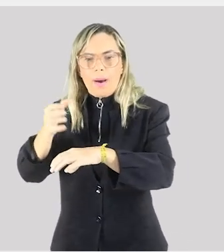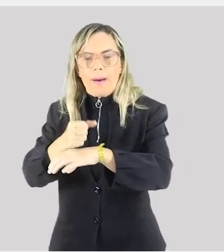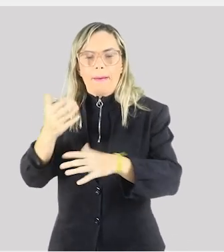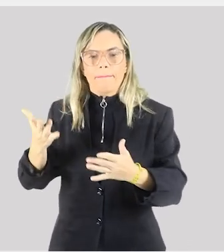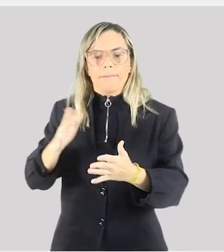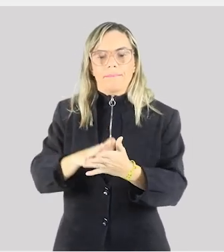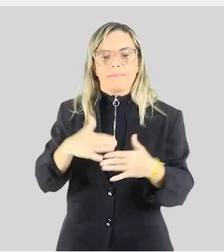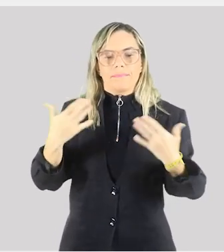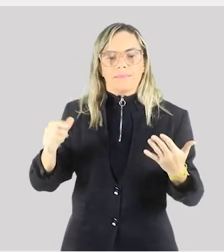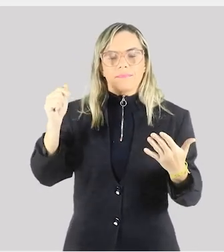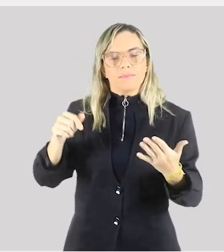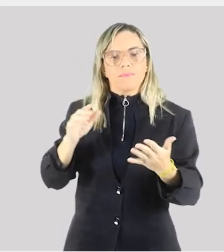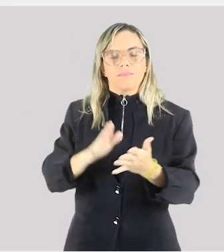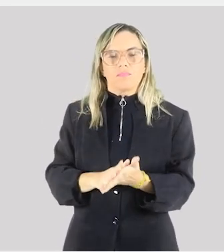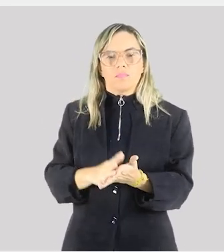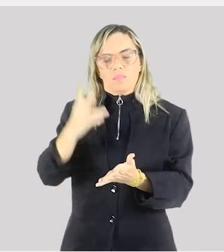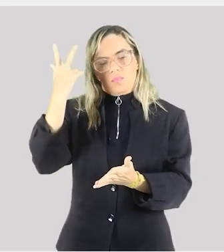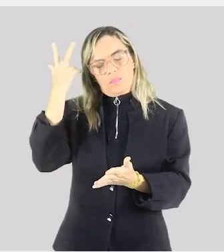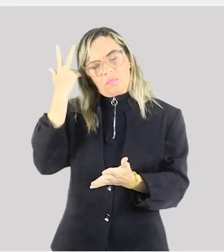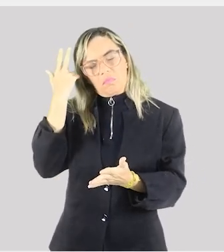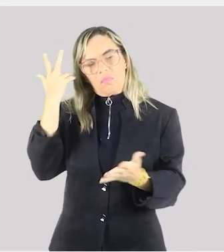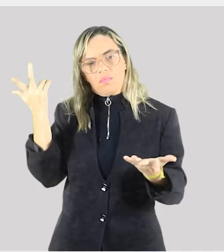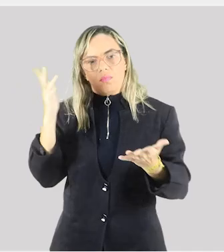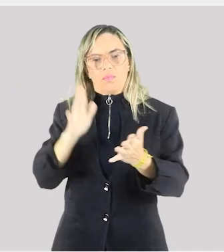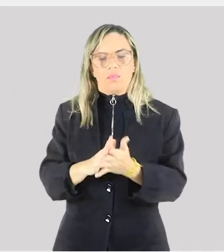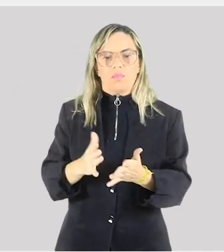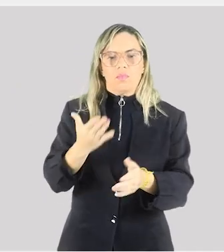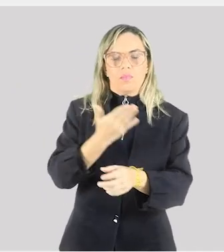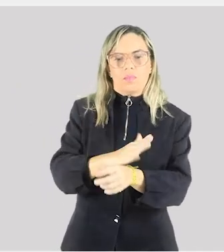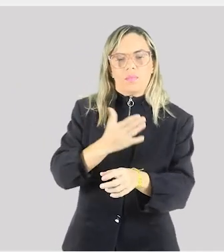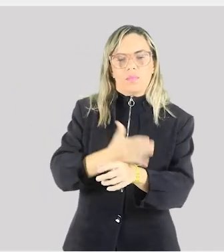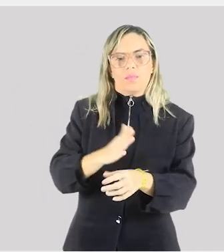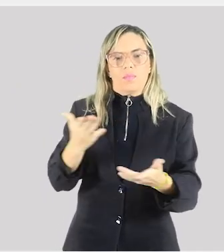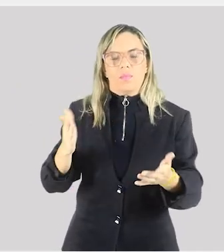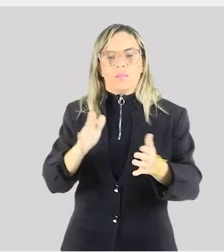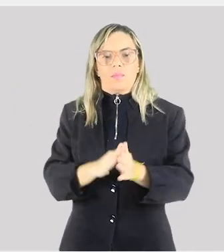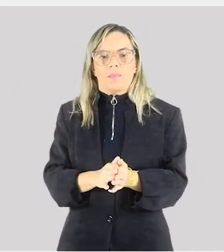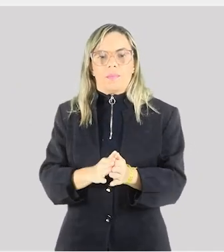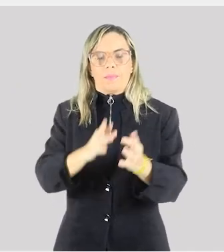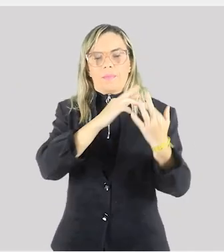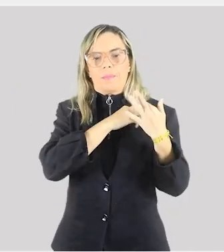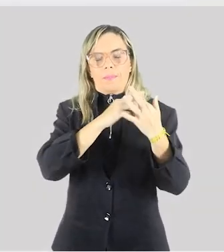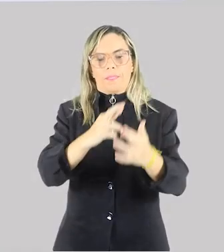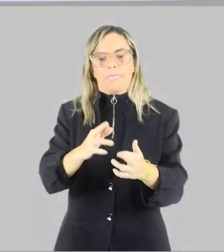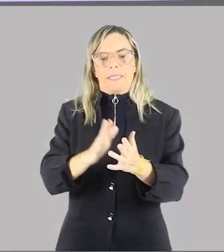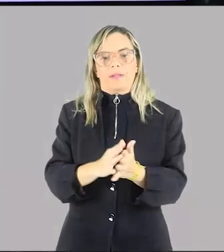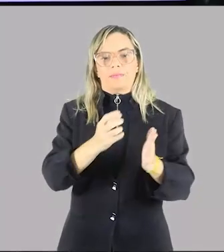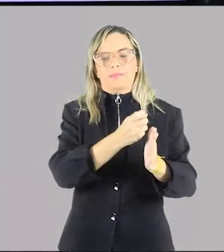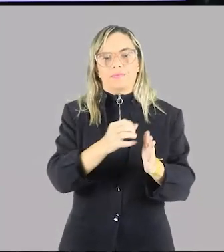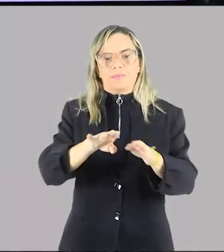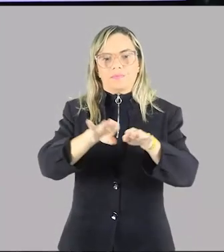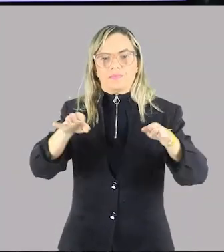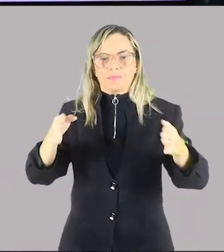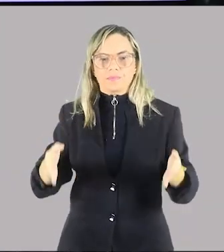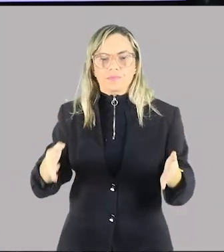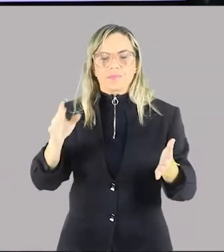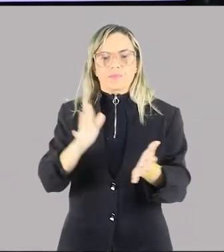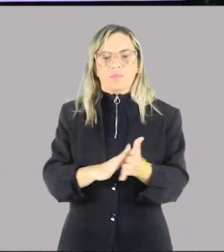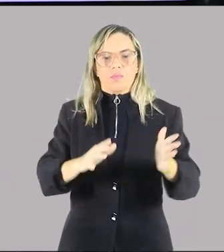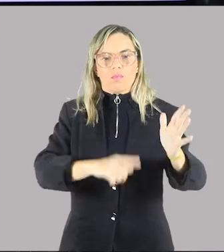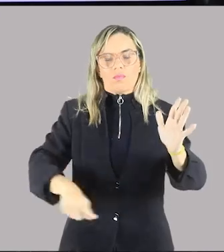eventualmente, for chamado para atuar enquanto mesário nas eleições, você estará sendo um particular